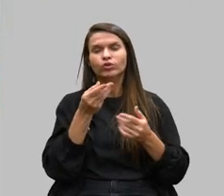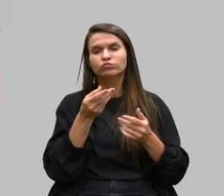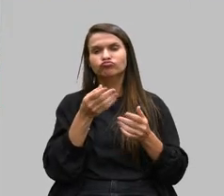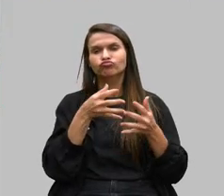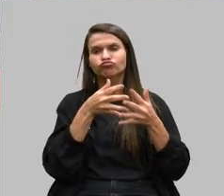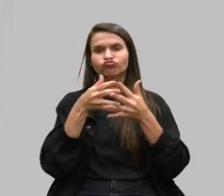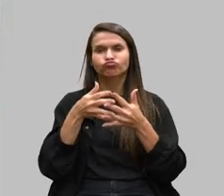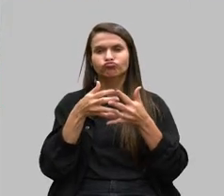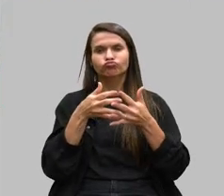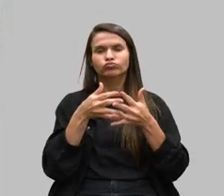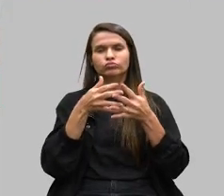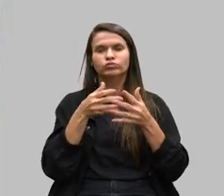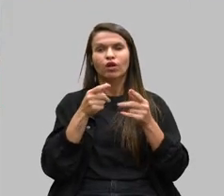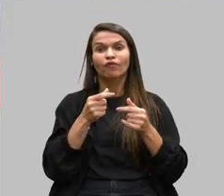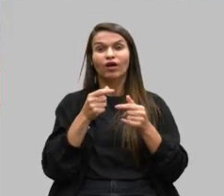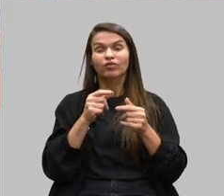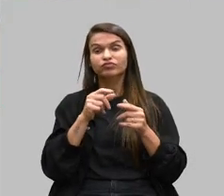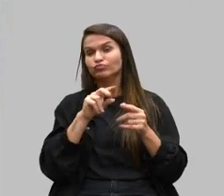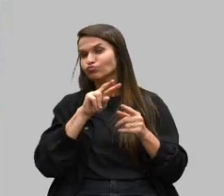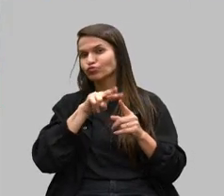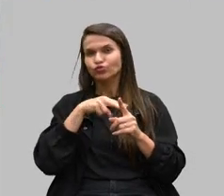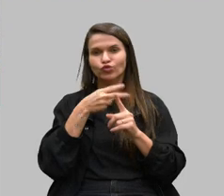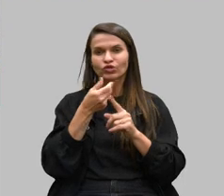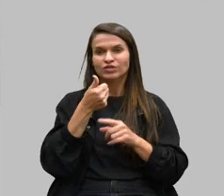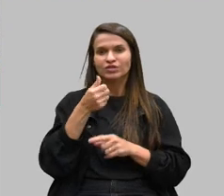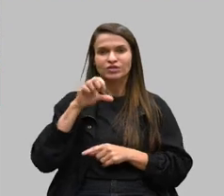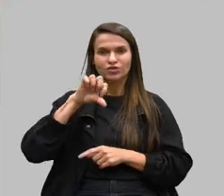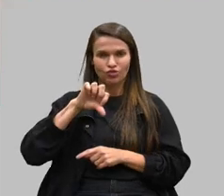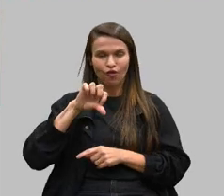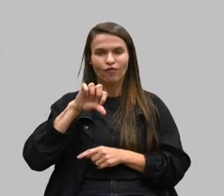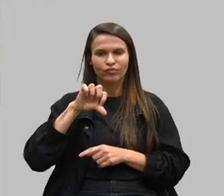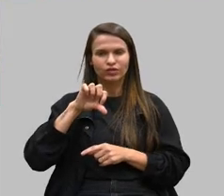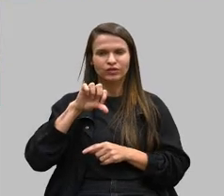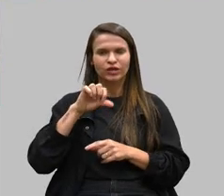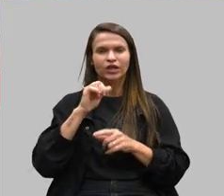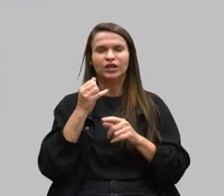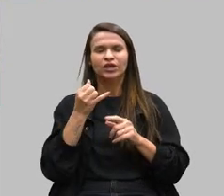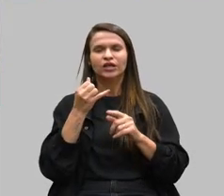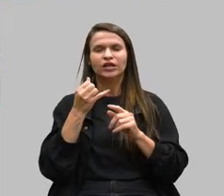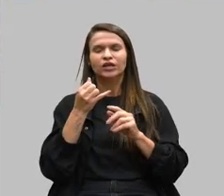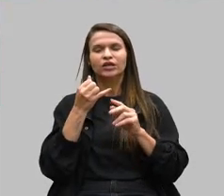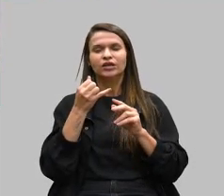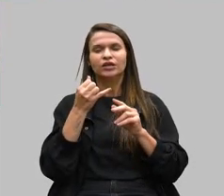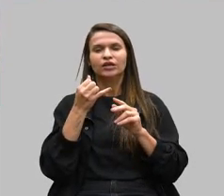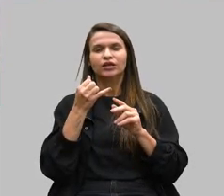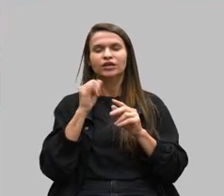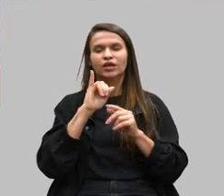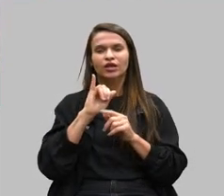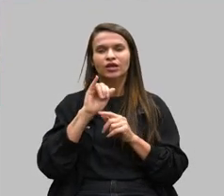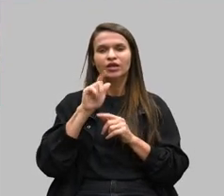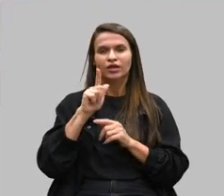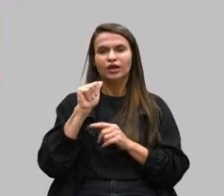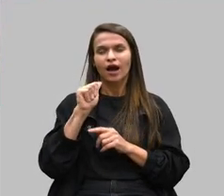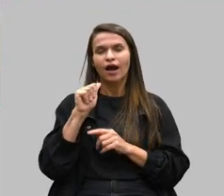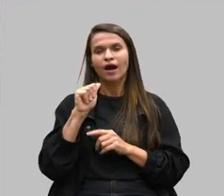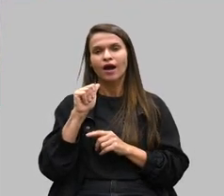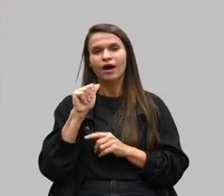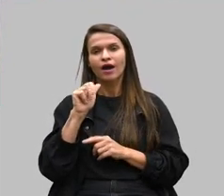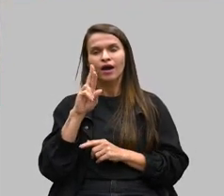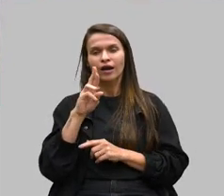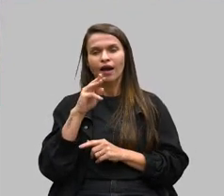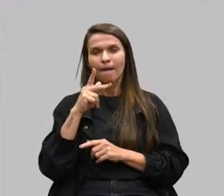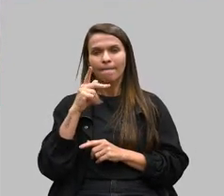ano você imagina como é que muda isso em Garapé se a gente tiver lá em Garapé também né Essa interligação das